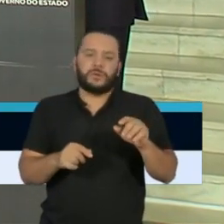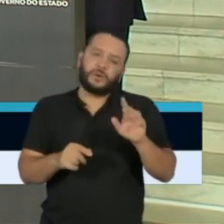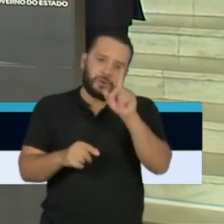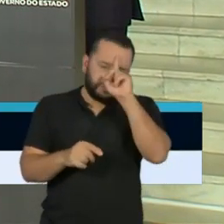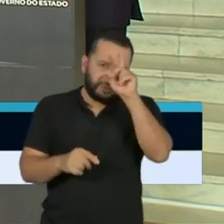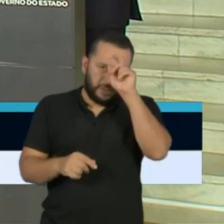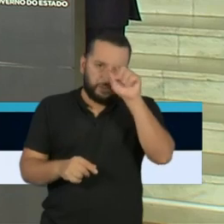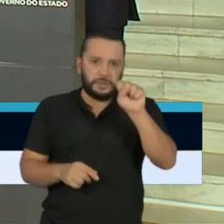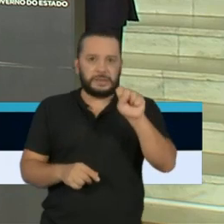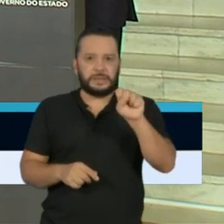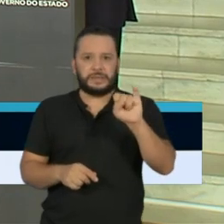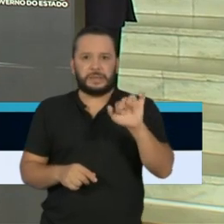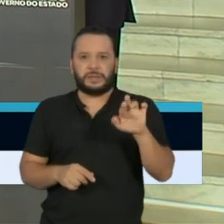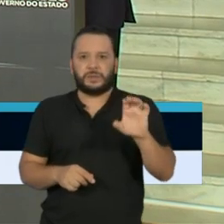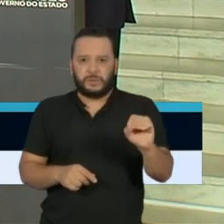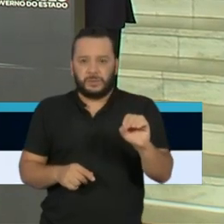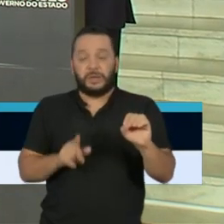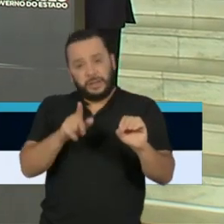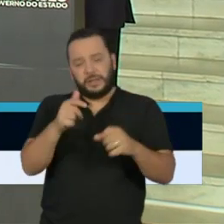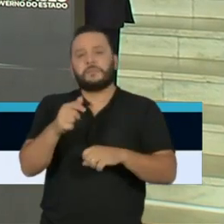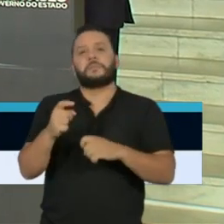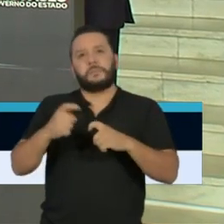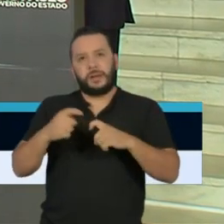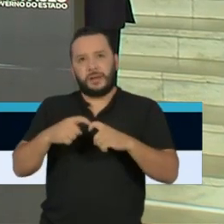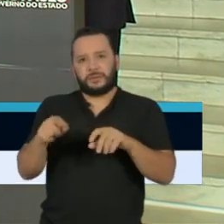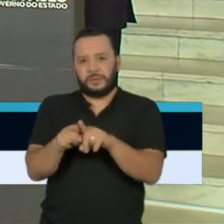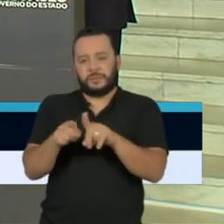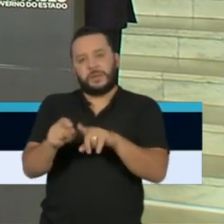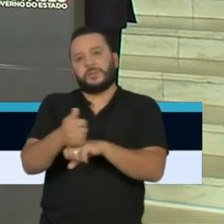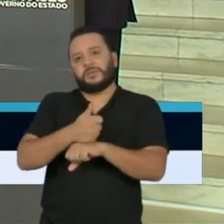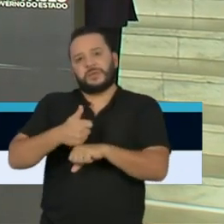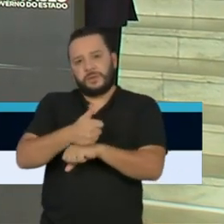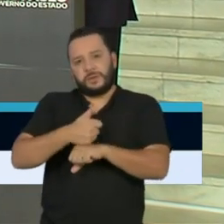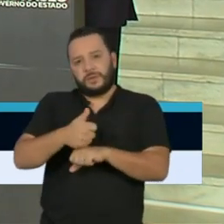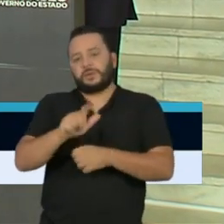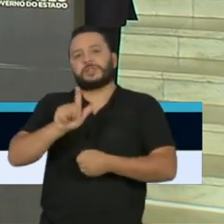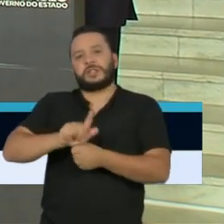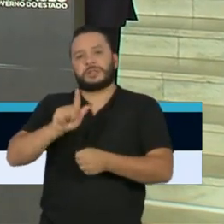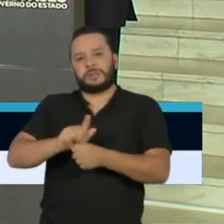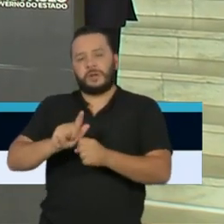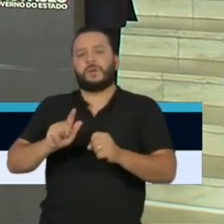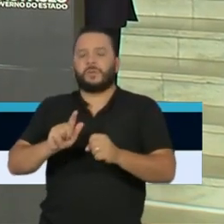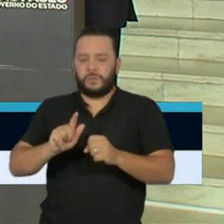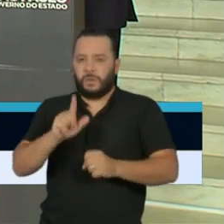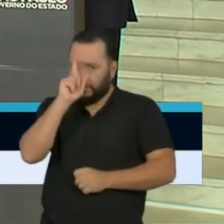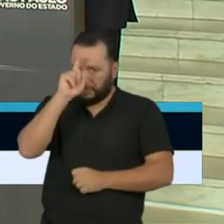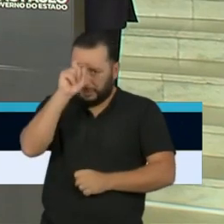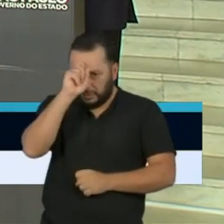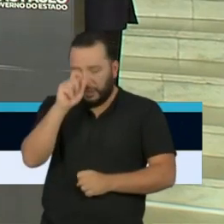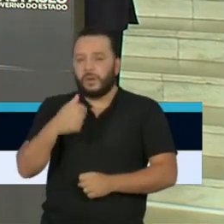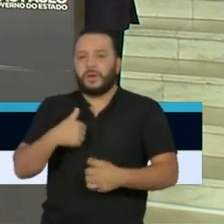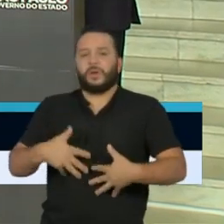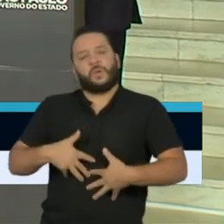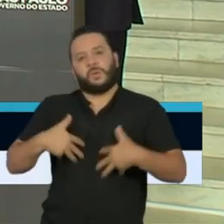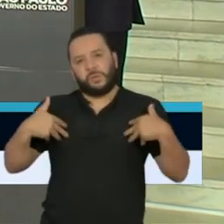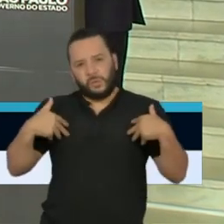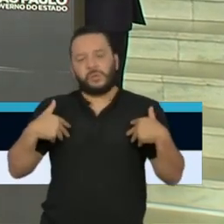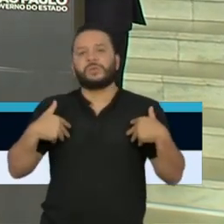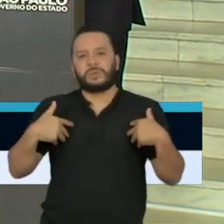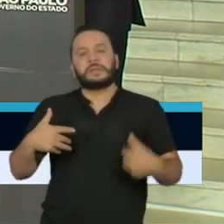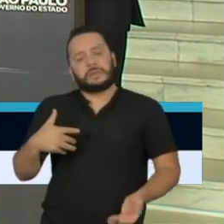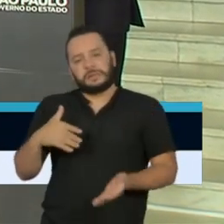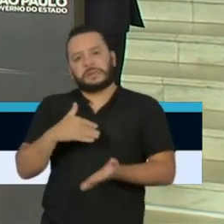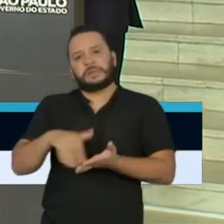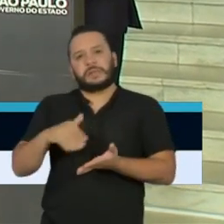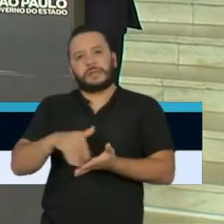Sírio-Libanês. Médico e especialista em gestão hospitalar, e que nos orgulha muito como secretário de Saúde do Estado